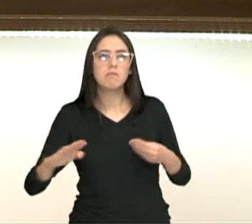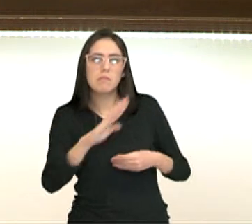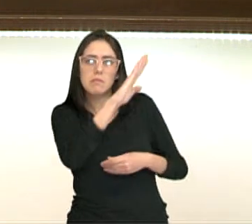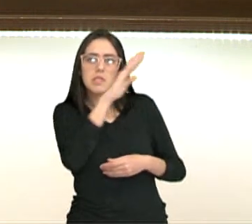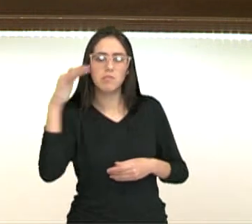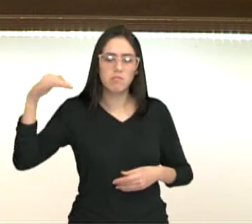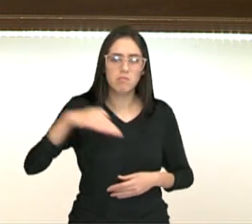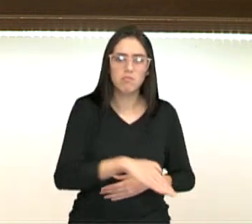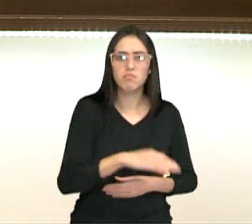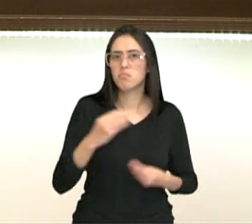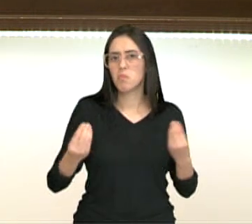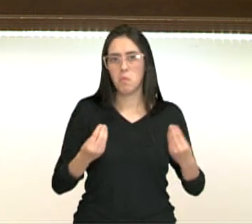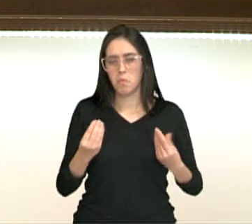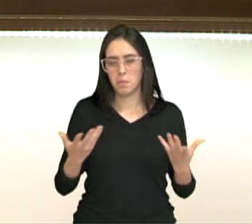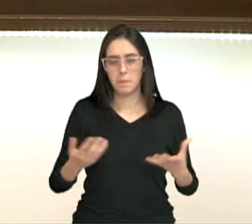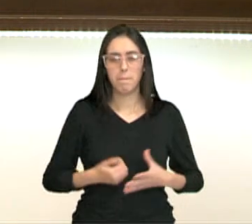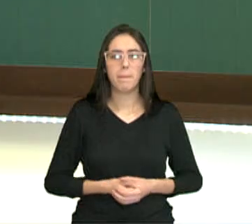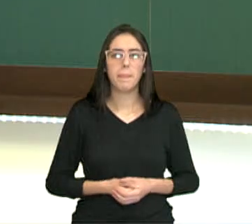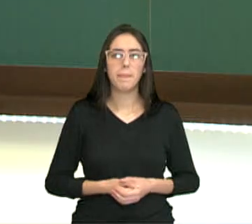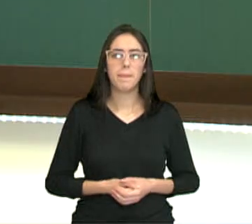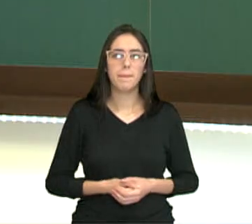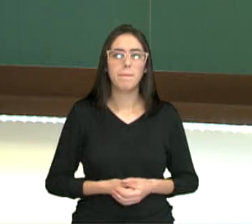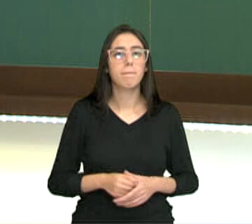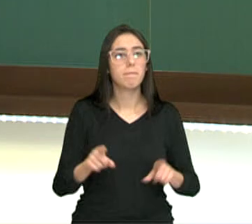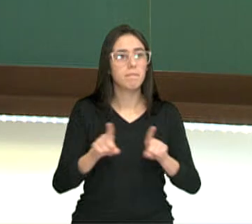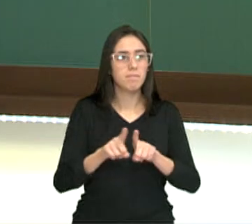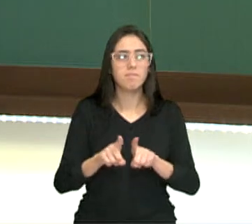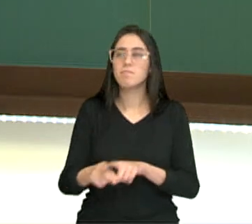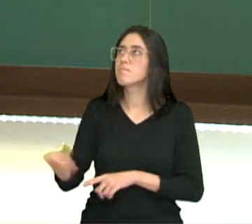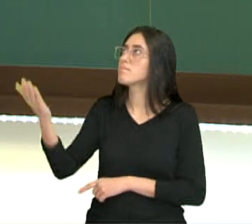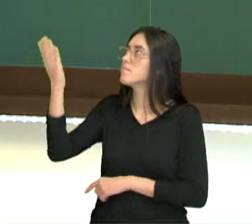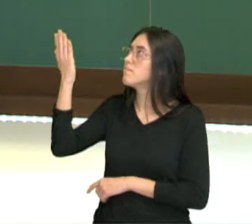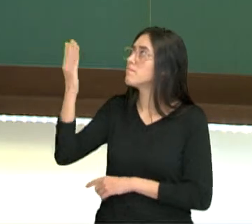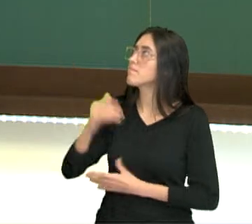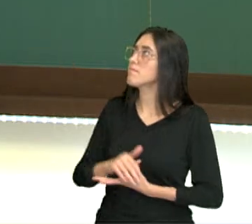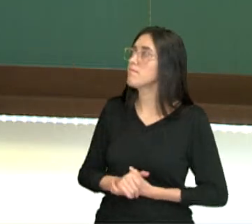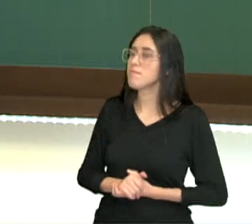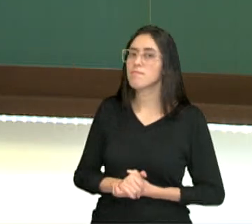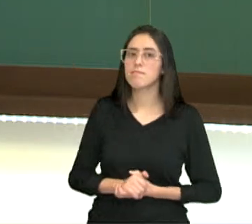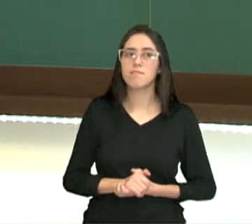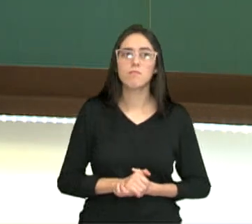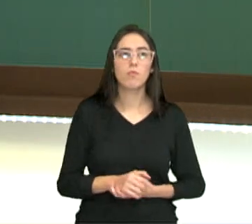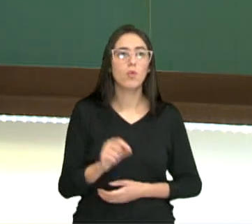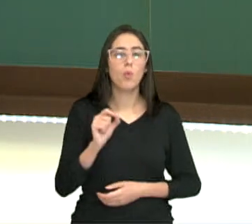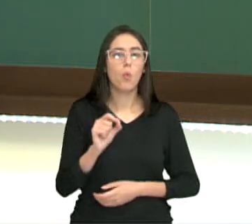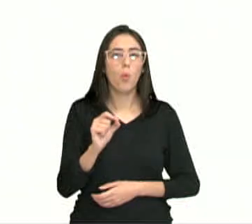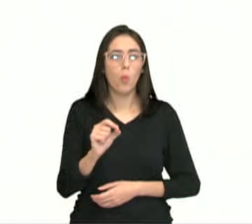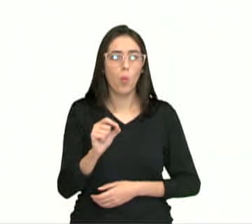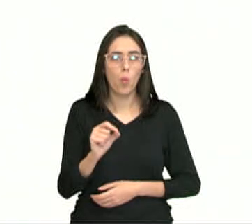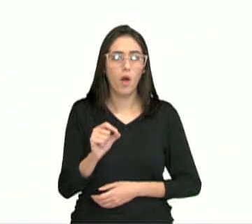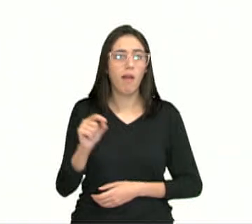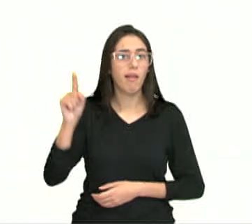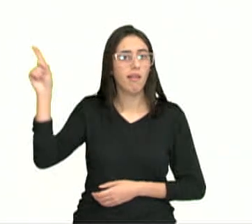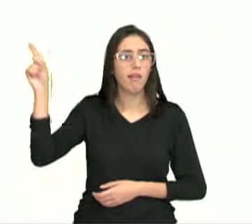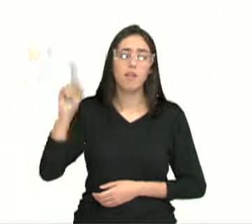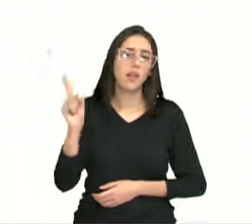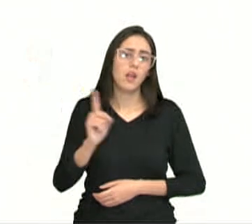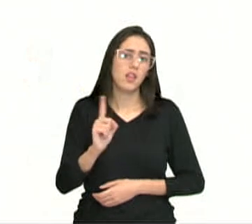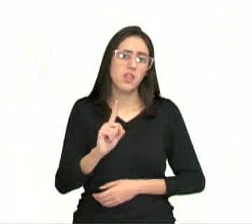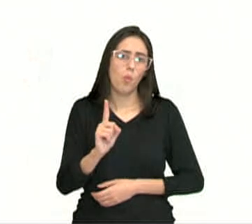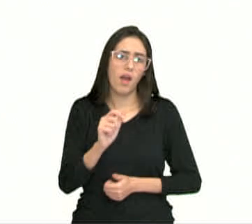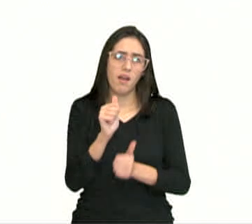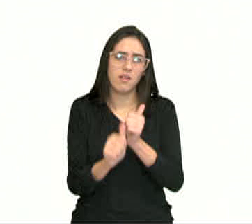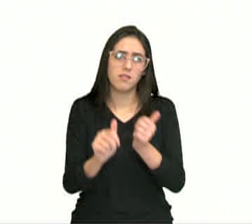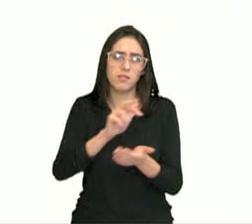disputar. E daí nós temos o cicloturismo. O cicloturismo, na verdade, não é uma modalidade